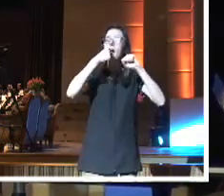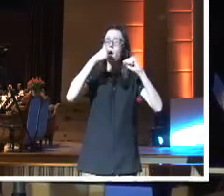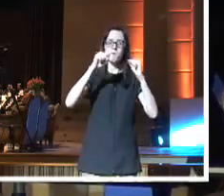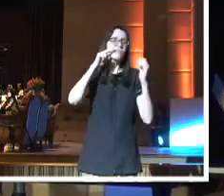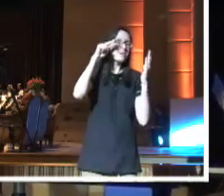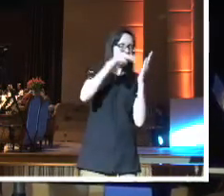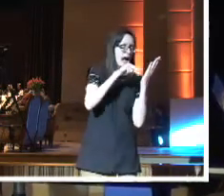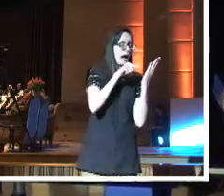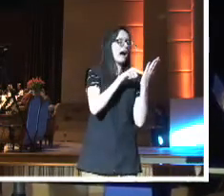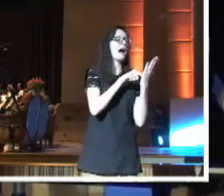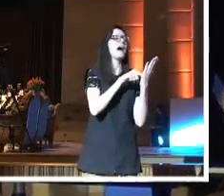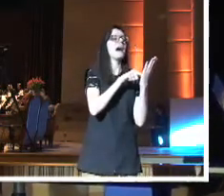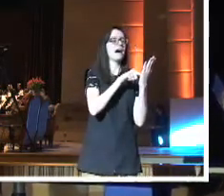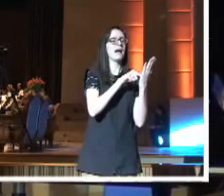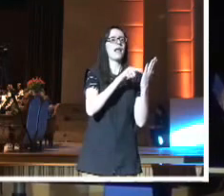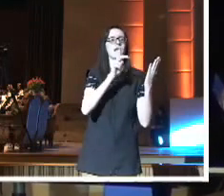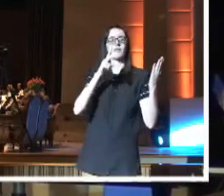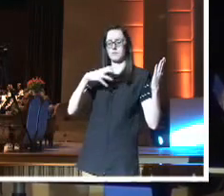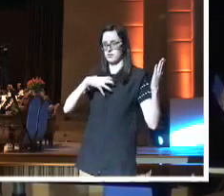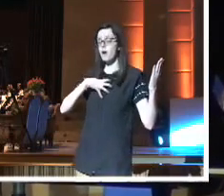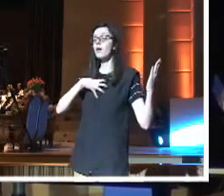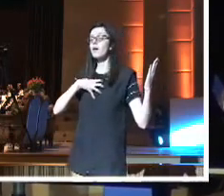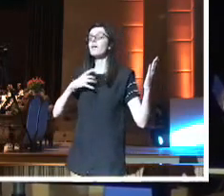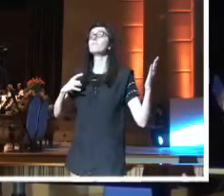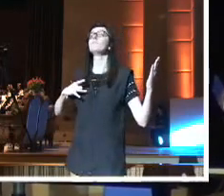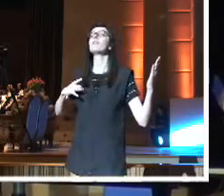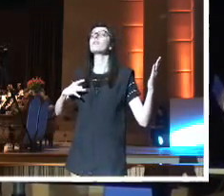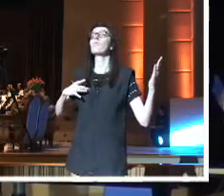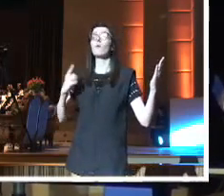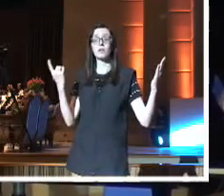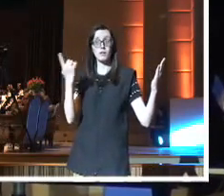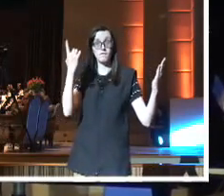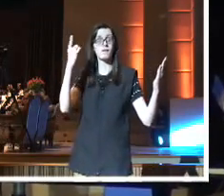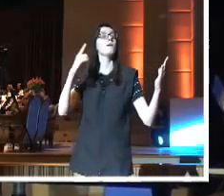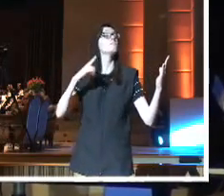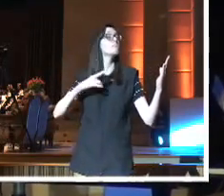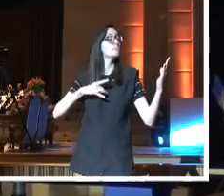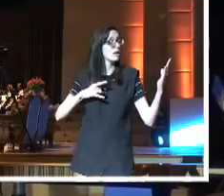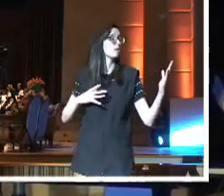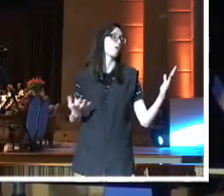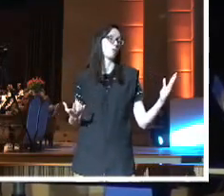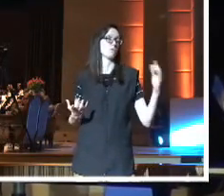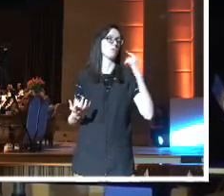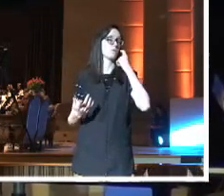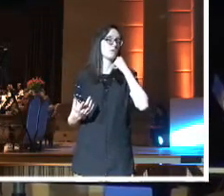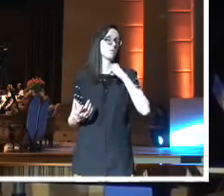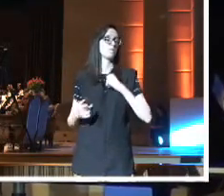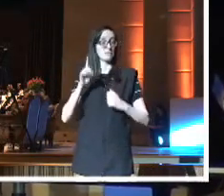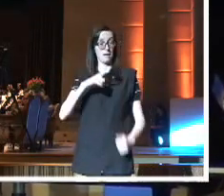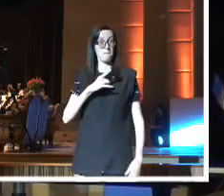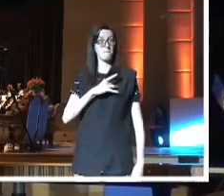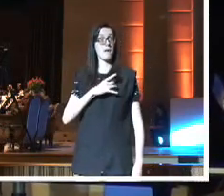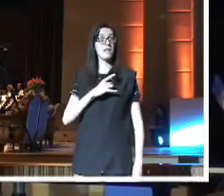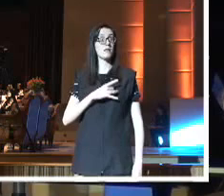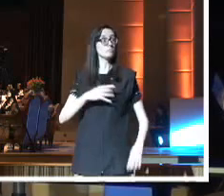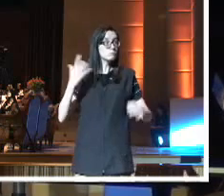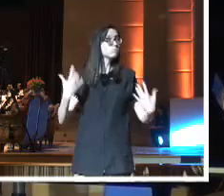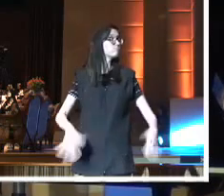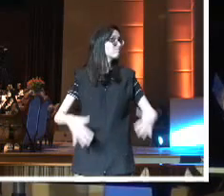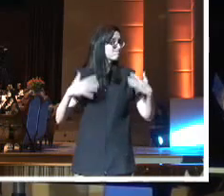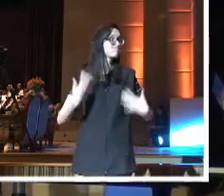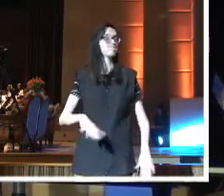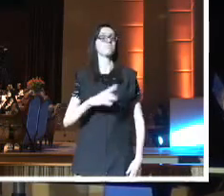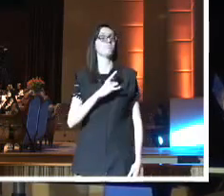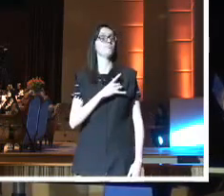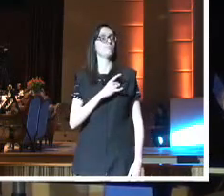revelam foi o medo que Davi sentiu. Um medo absoluto,